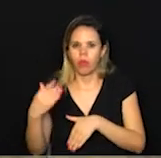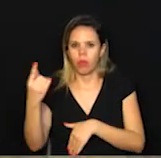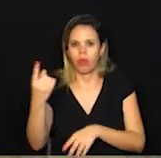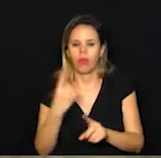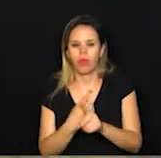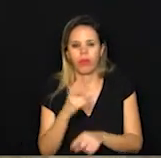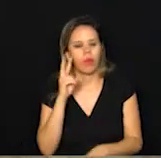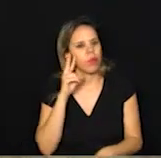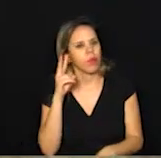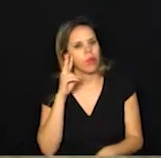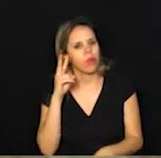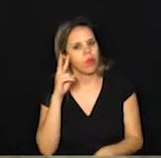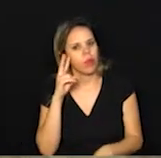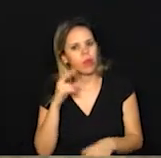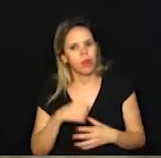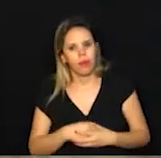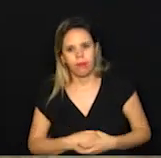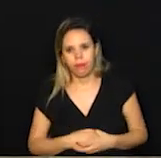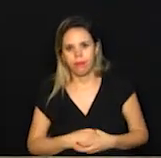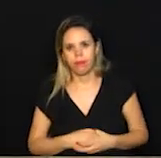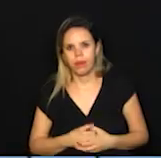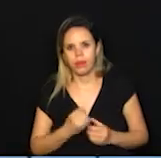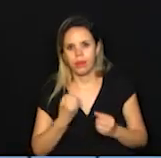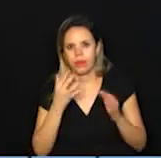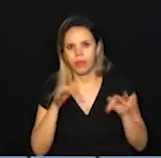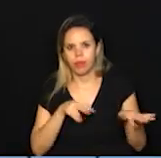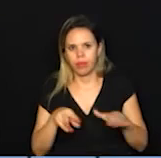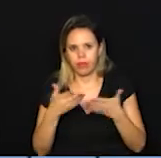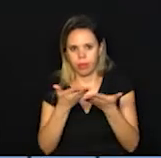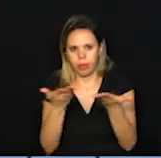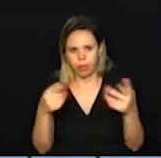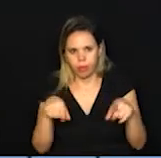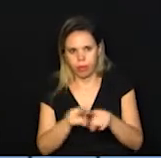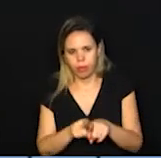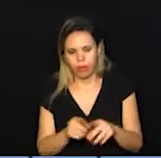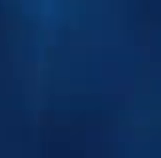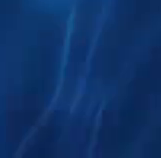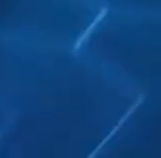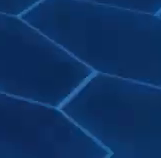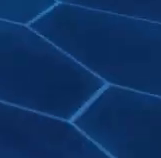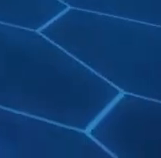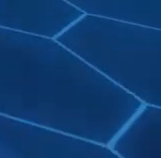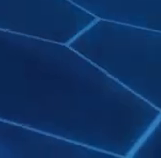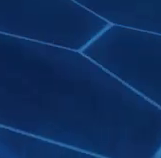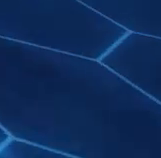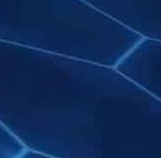e até segunda-feira. Até segunda-feira e um ótimo fim de semana para você também aí de casa.